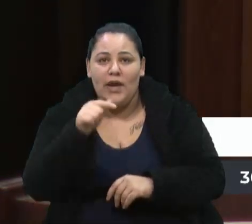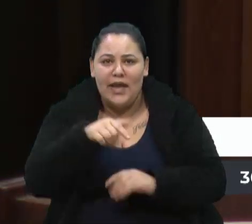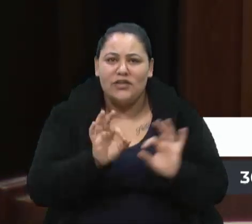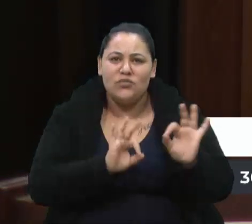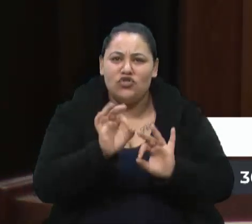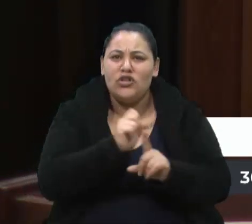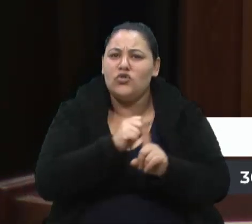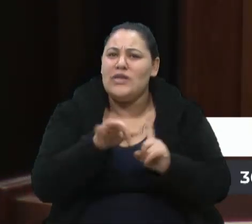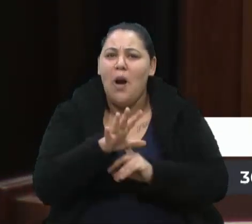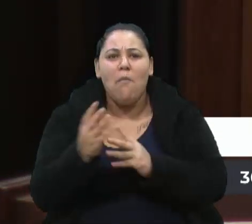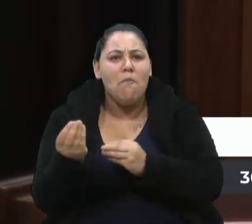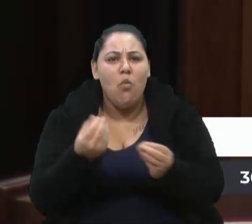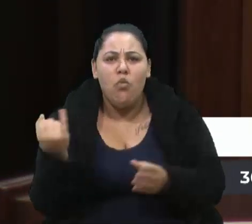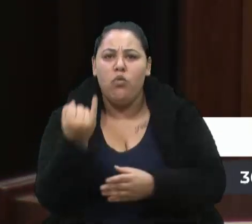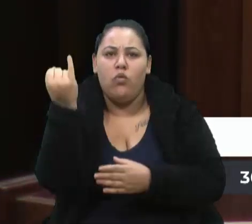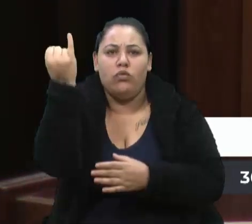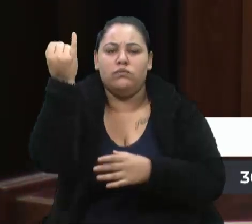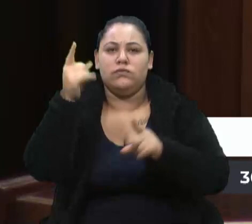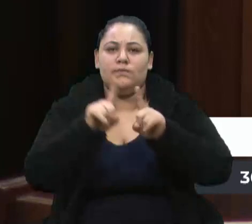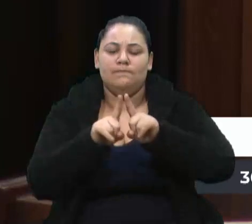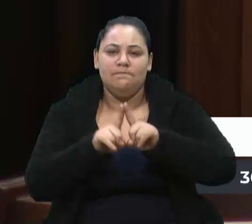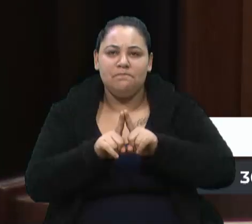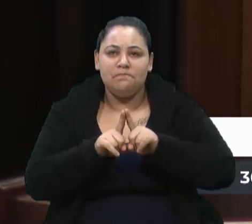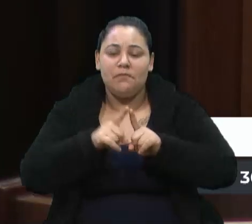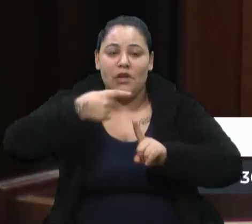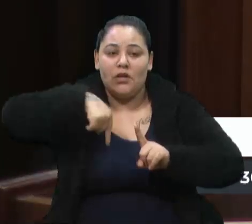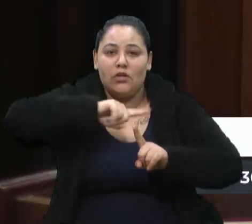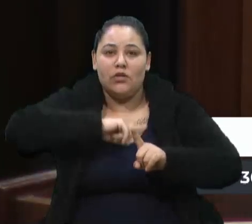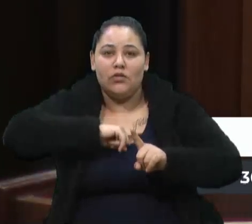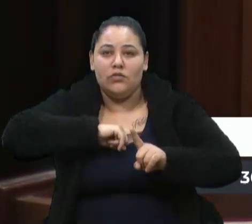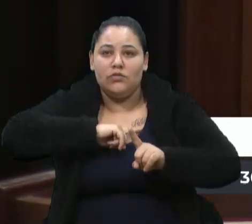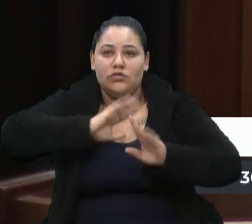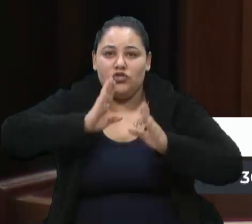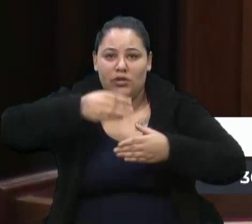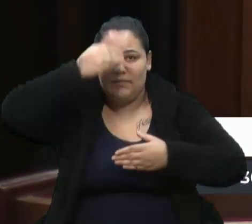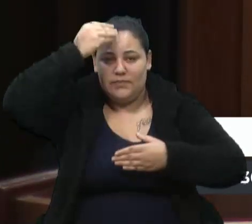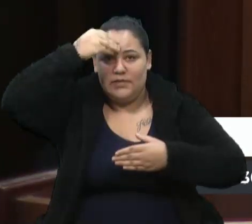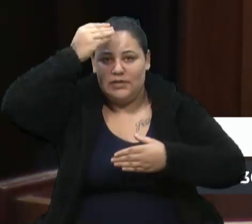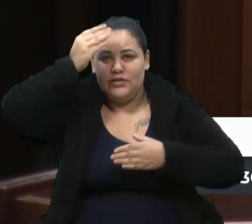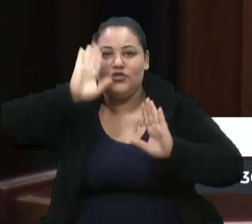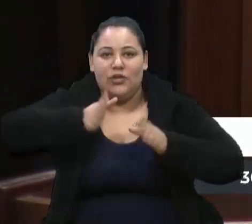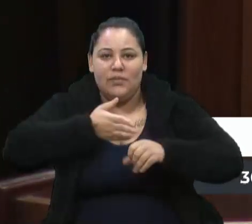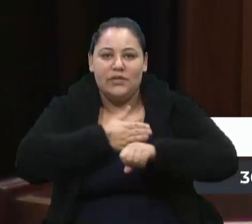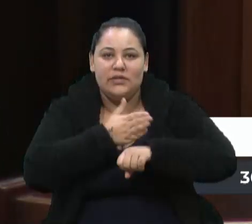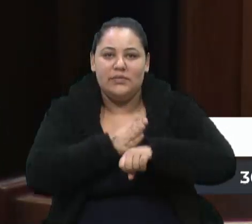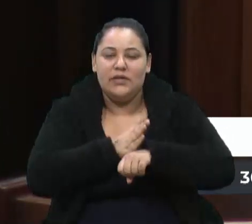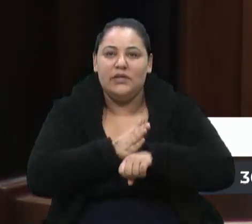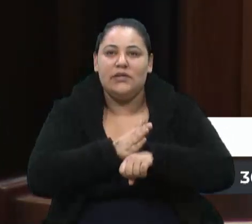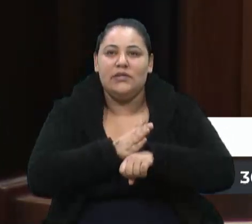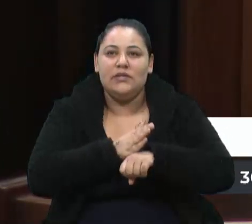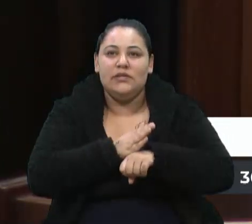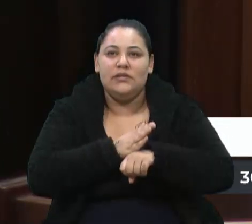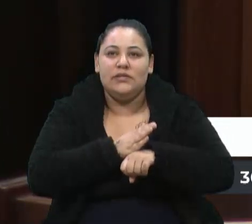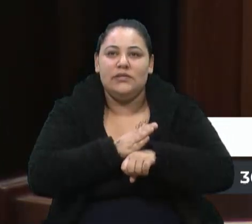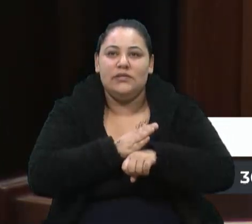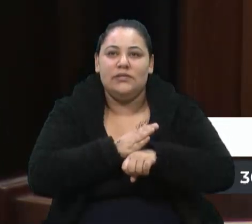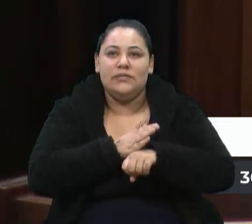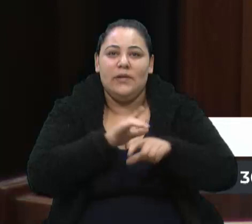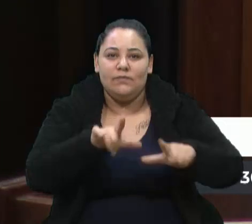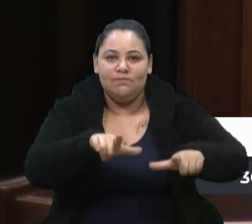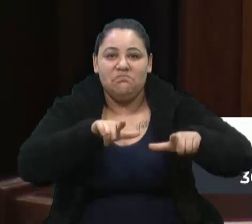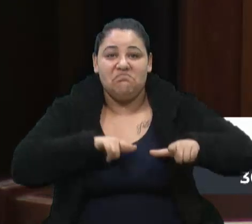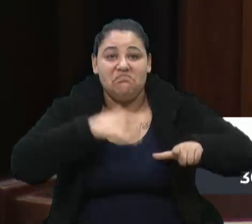são muito importantes né a gente quando eu fui parar nem fui inclusive do da certificação do Projeto